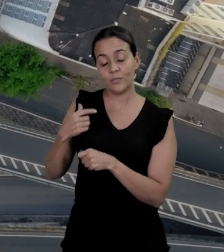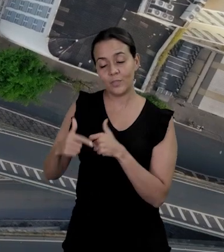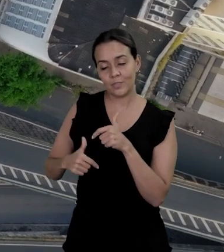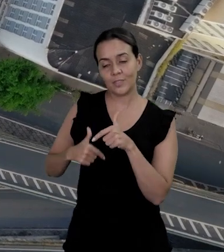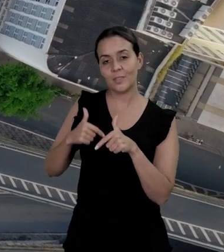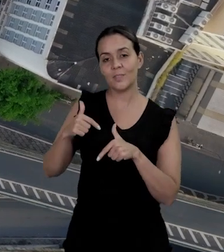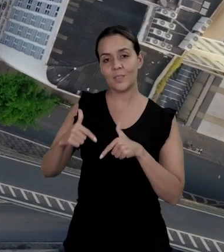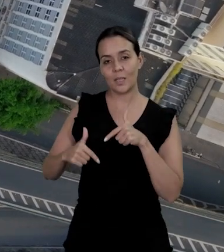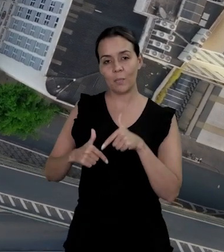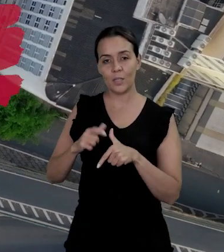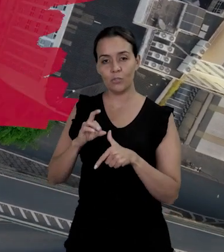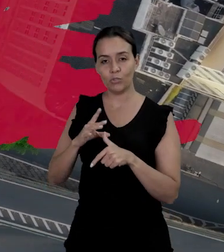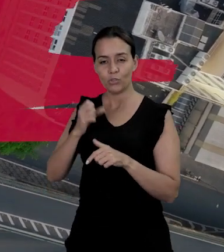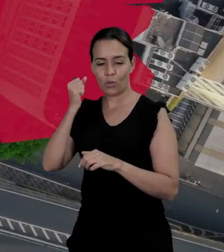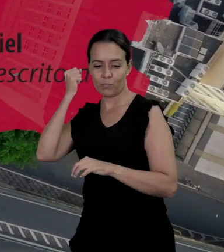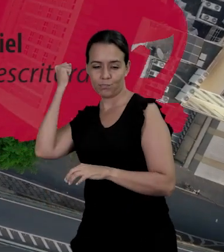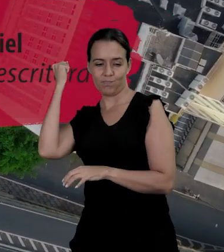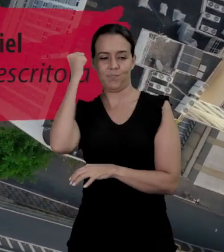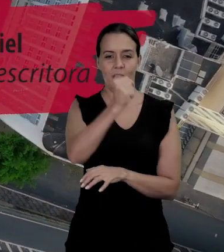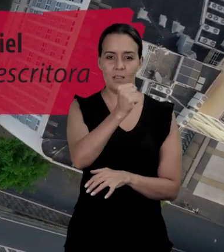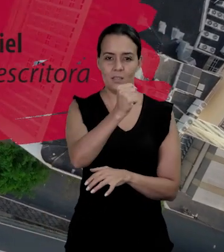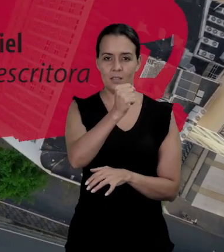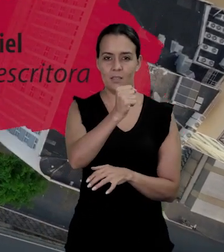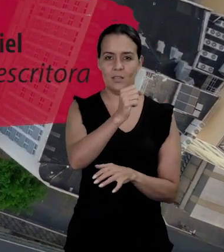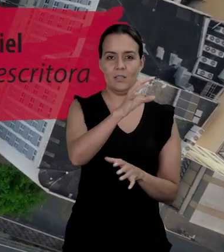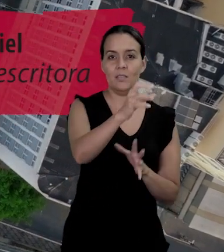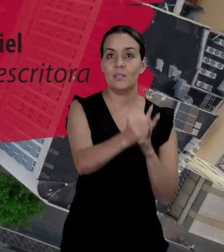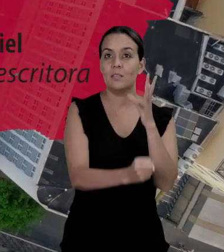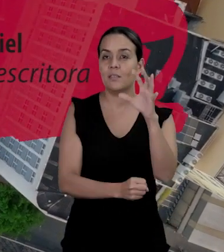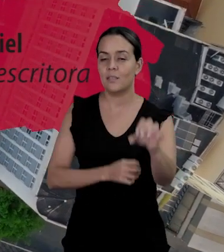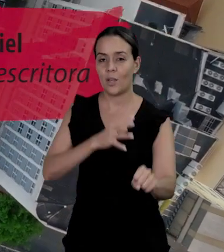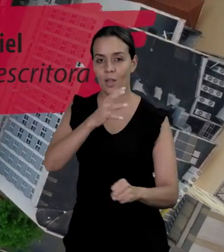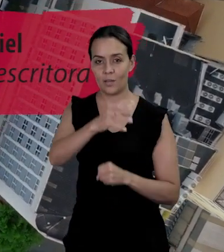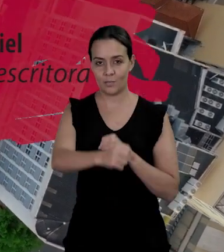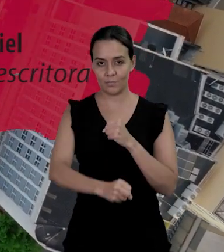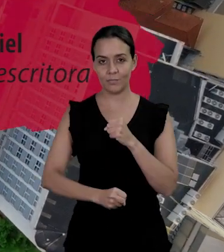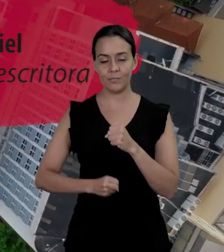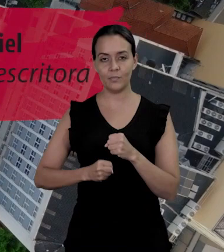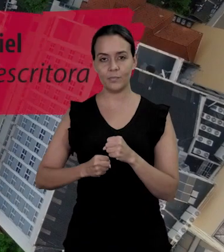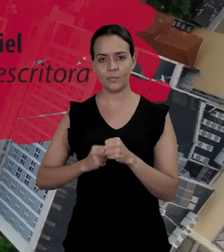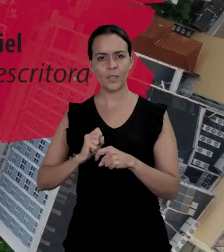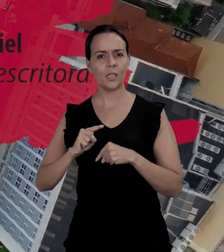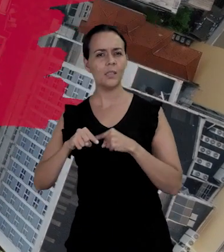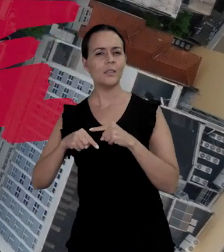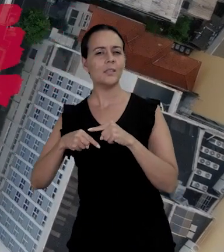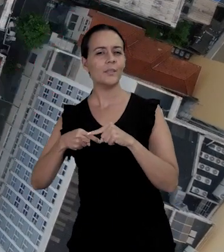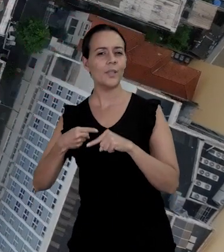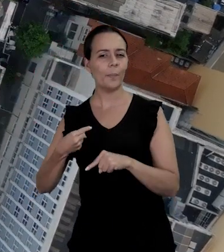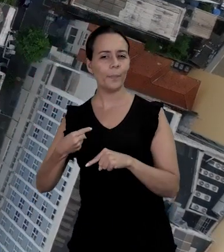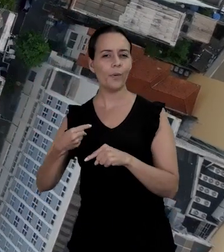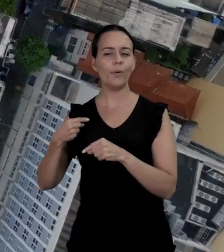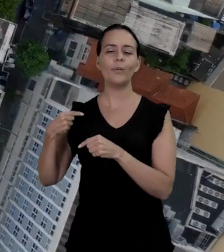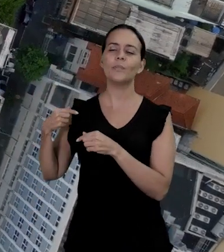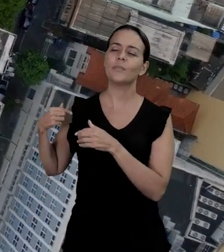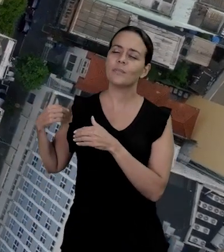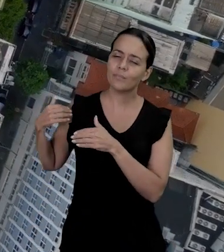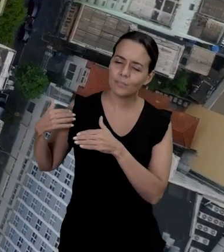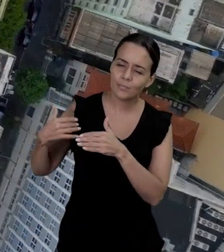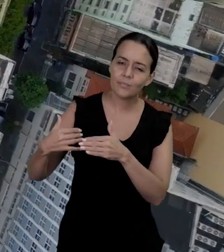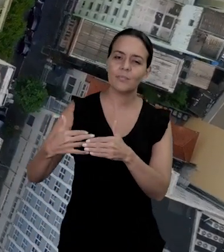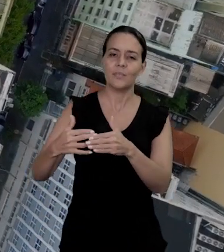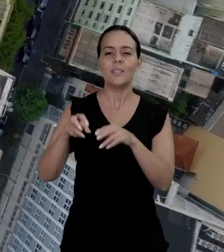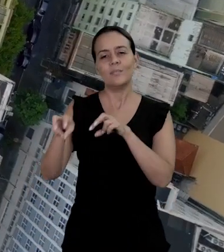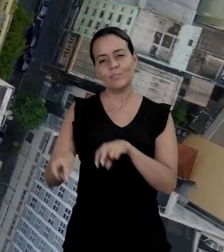vida. Depois, milhares de anos na era agrícola, depois centenas de anos, né, a gente tem alguns séculos aí de era industrial,